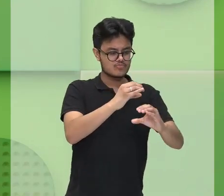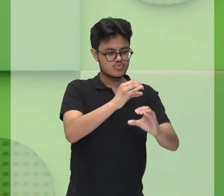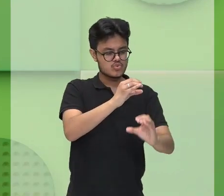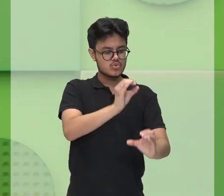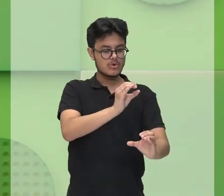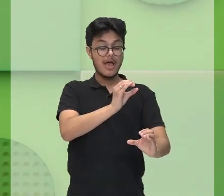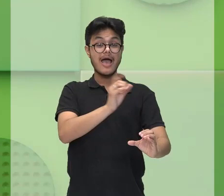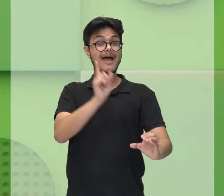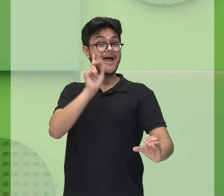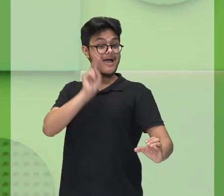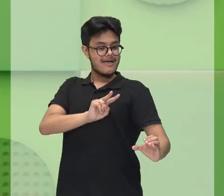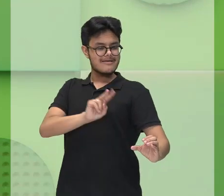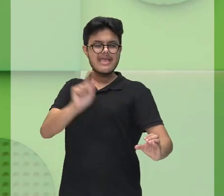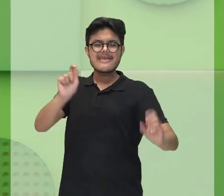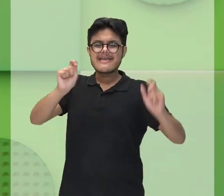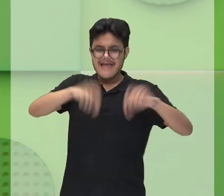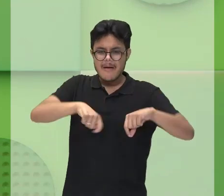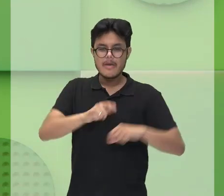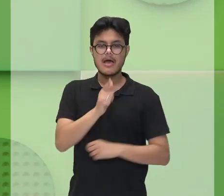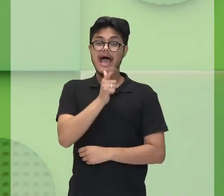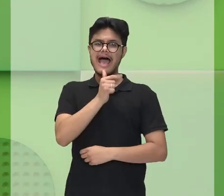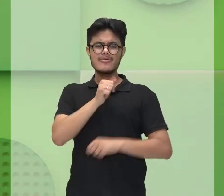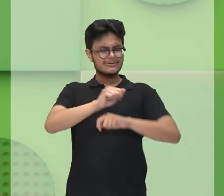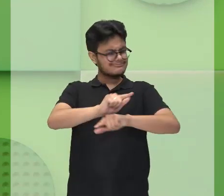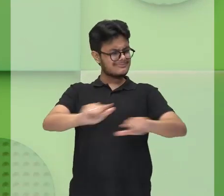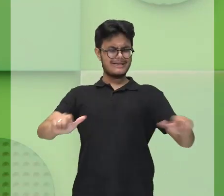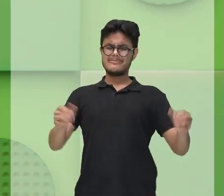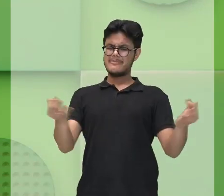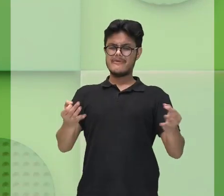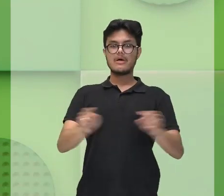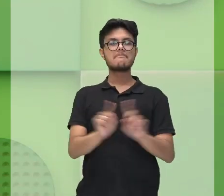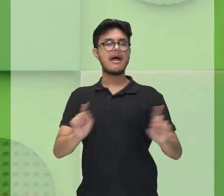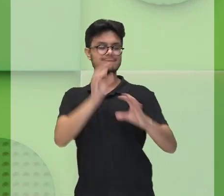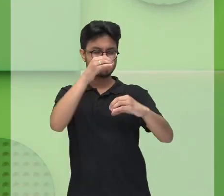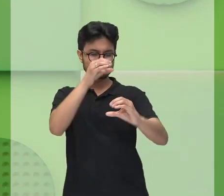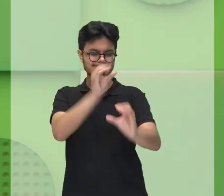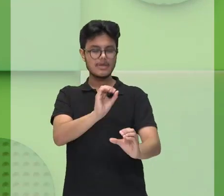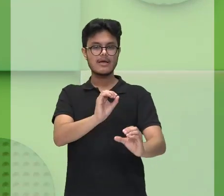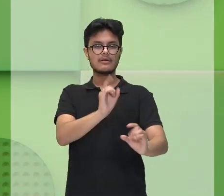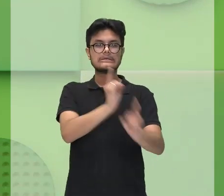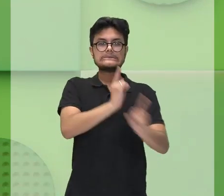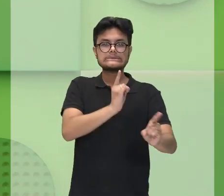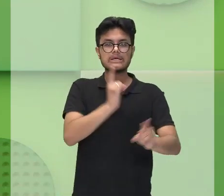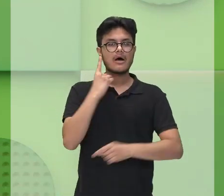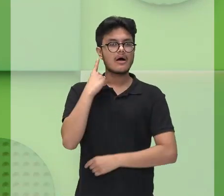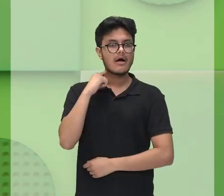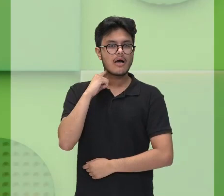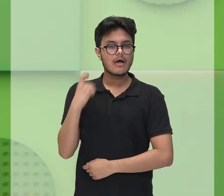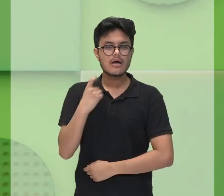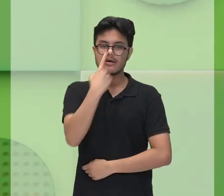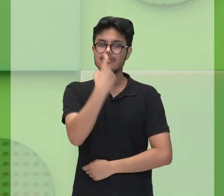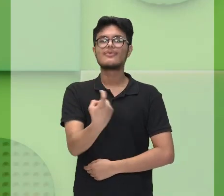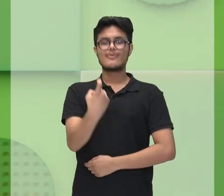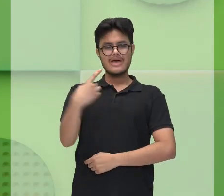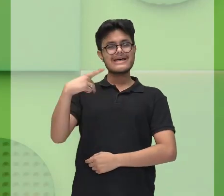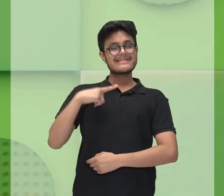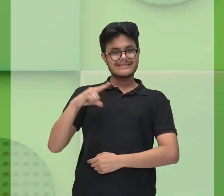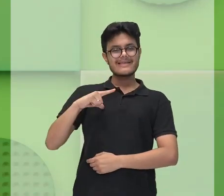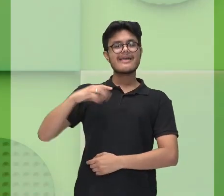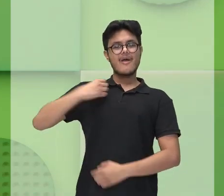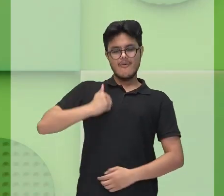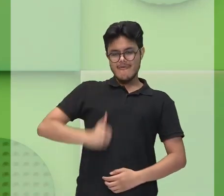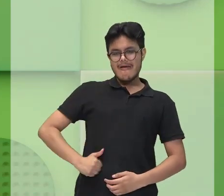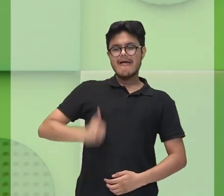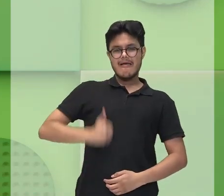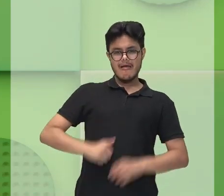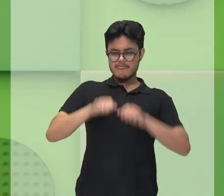aí nós achamos que a água está limpa, mas não está, né? Tem esses resíduos de fezes